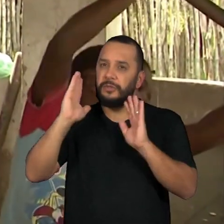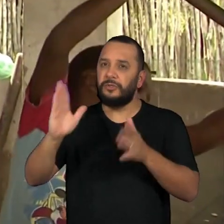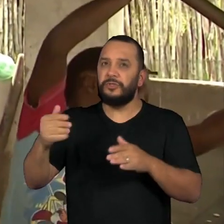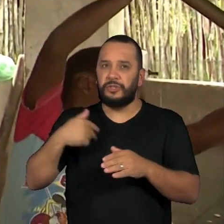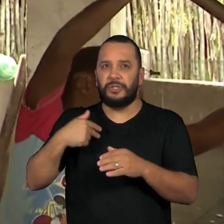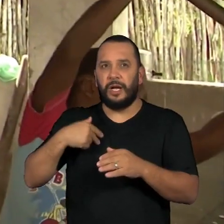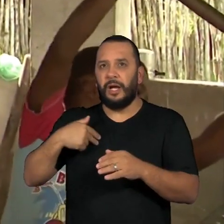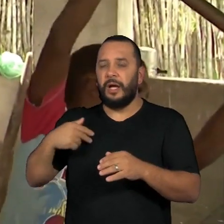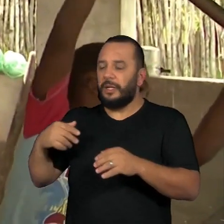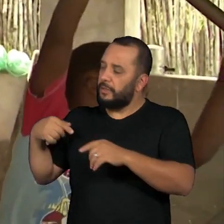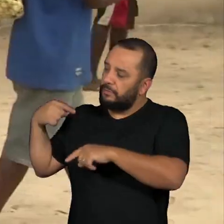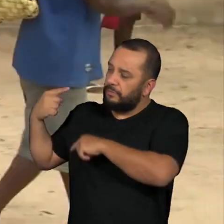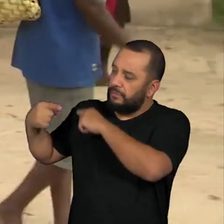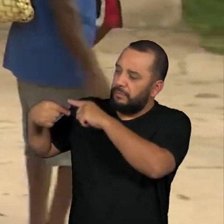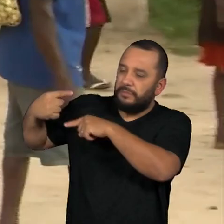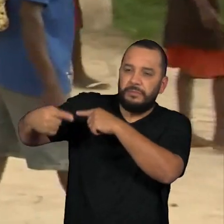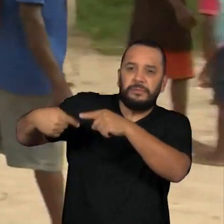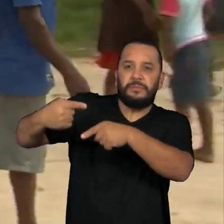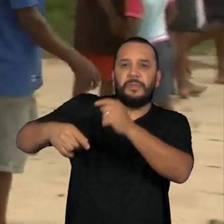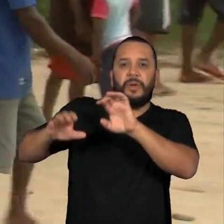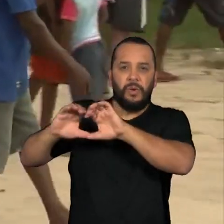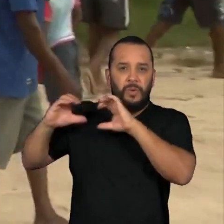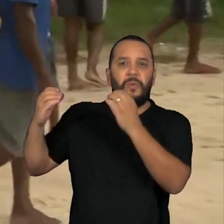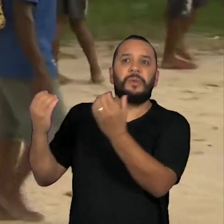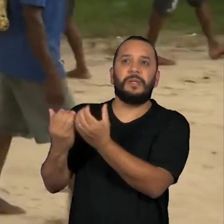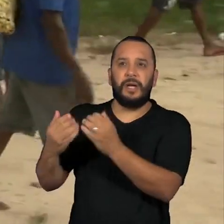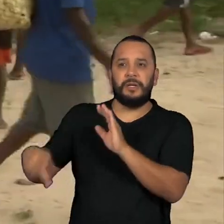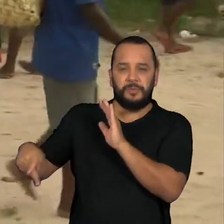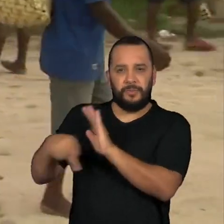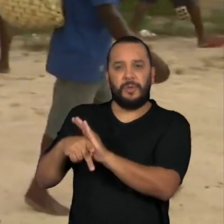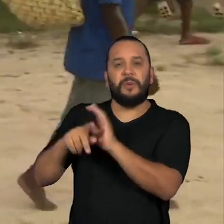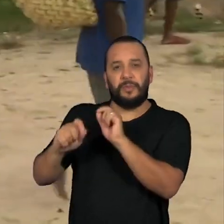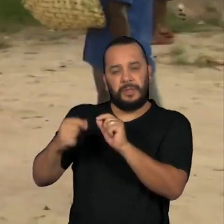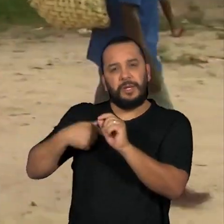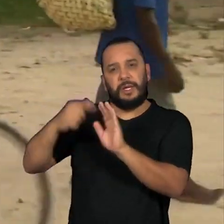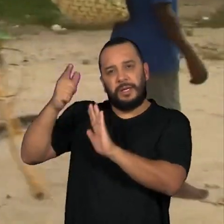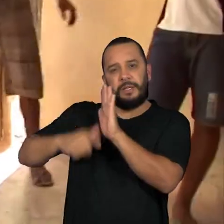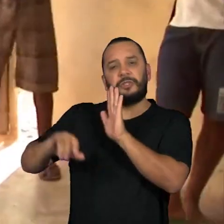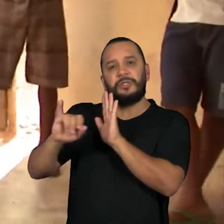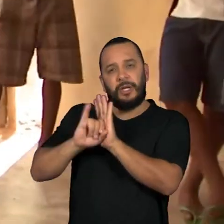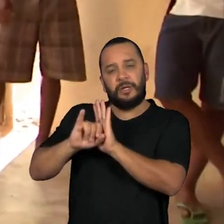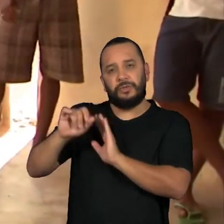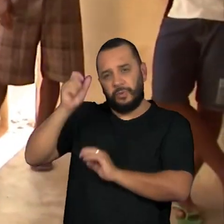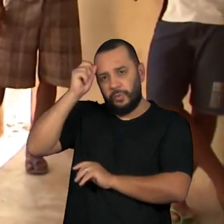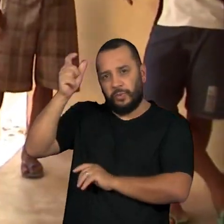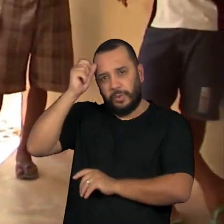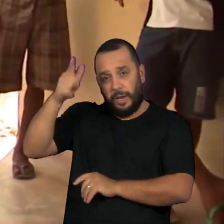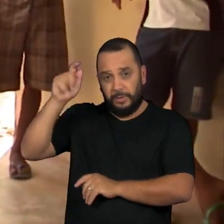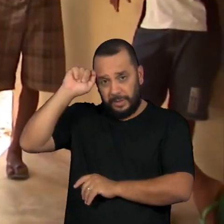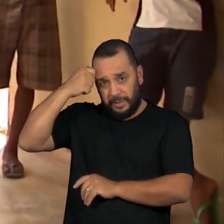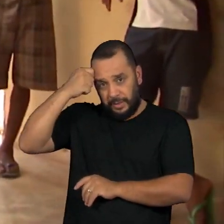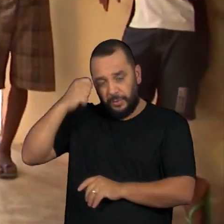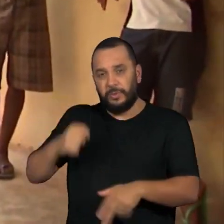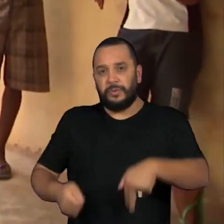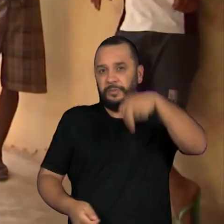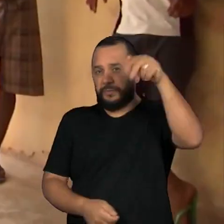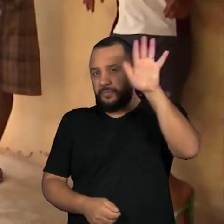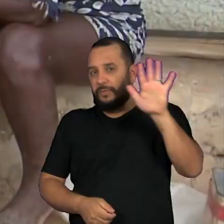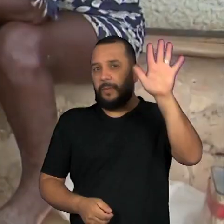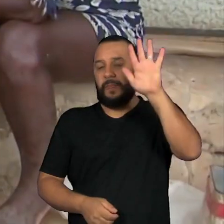e ancestrais com as comunidades baseadas na identidade cultural de origem negra. O Nordeste concentra